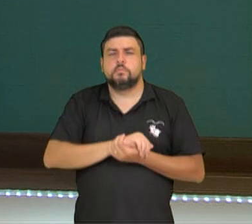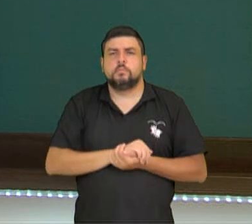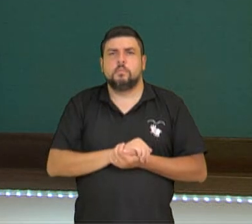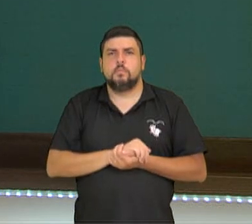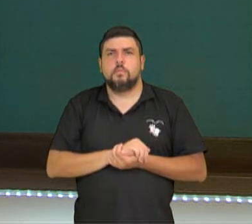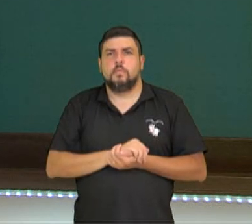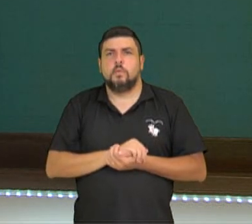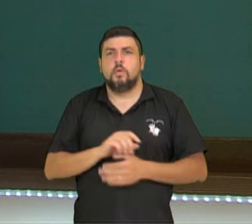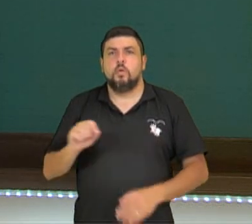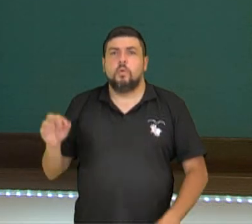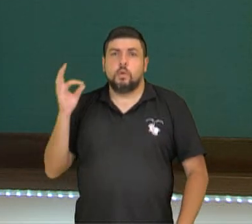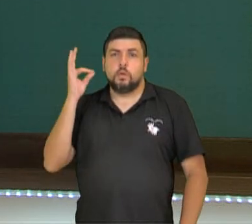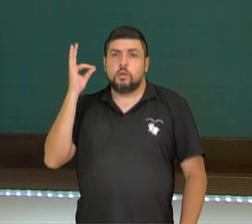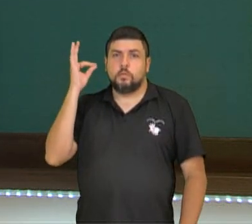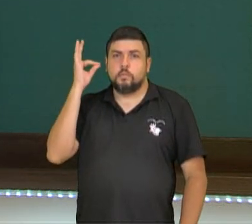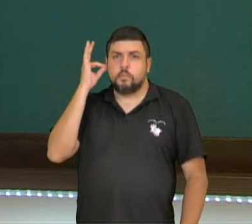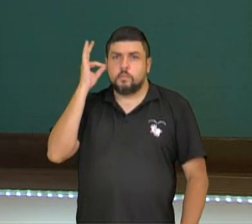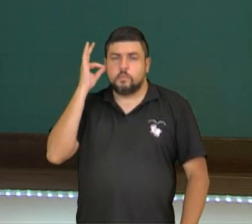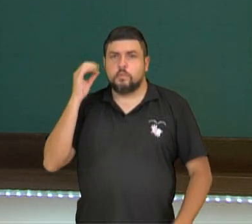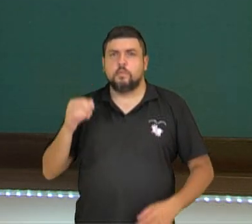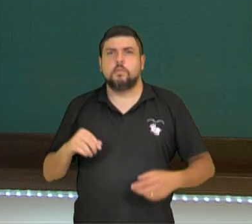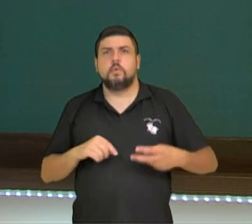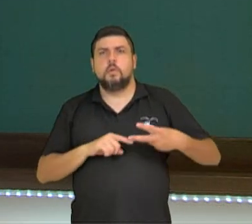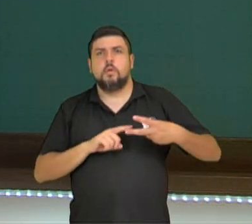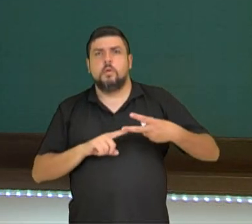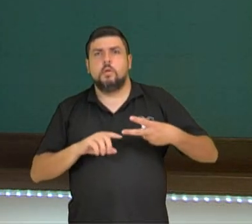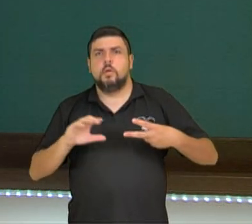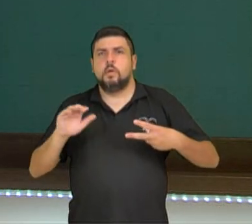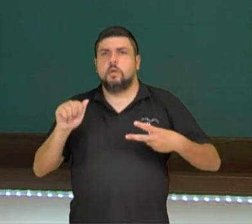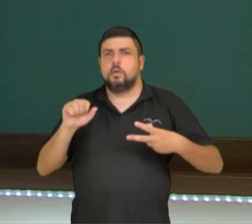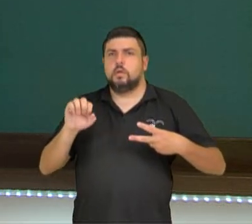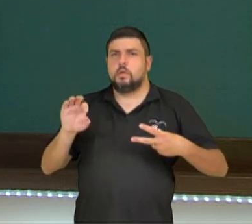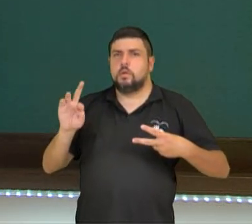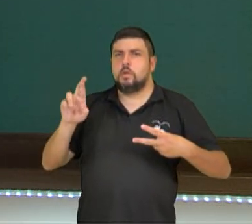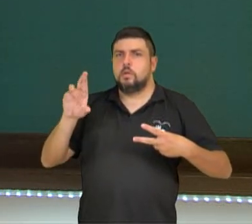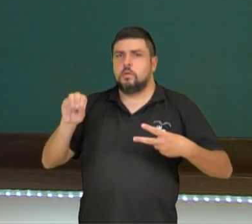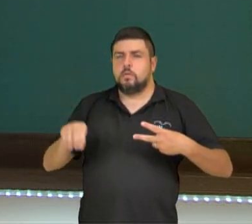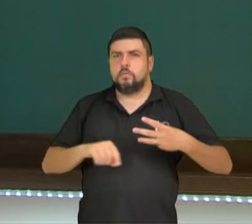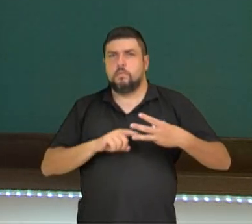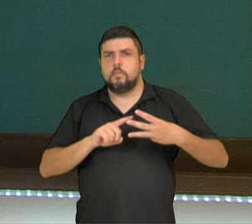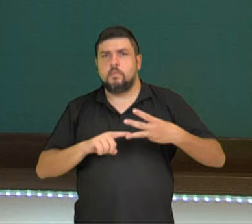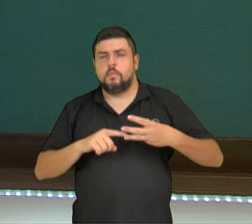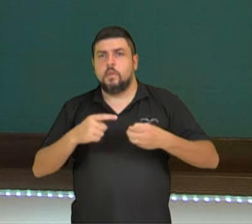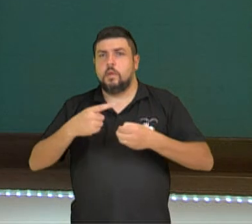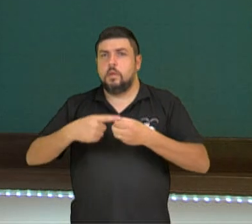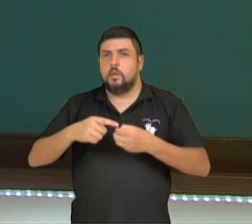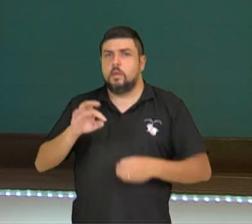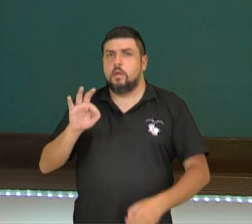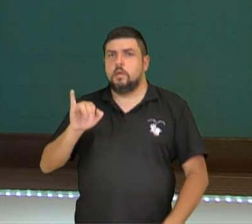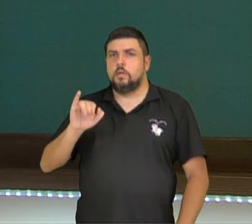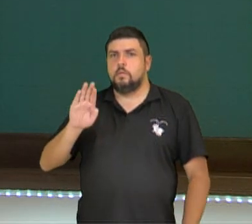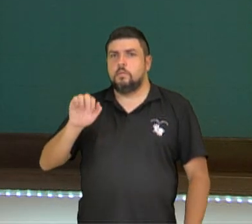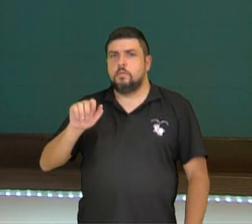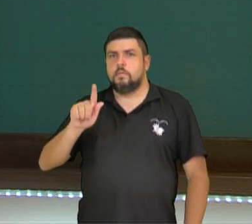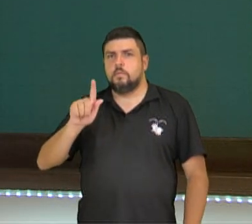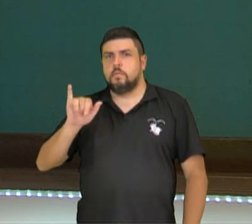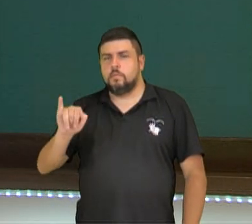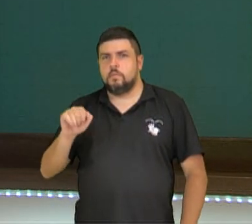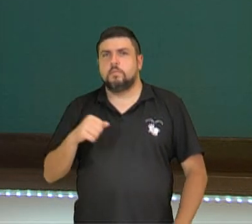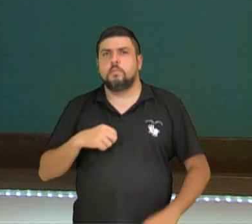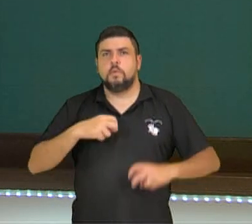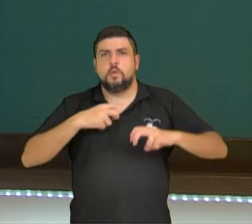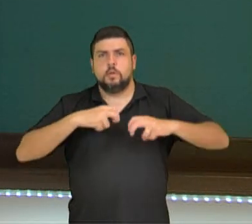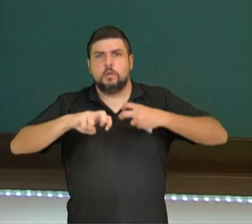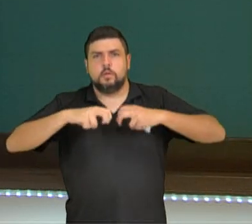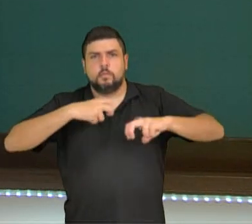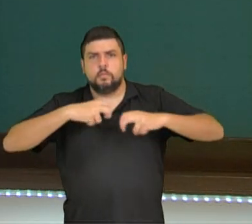por Ponta Grossa, aí depois nós vamos ter Castro, a cidade de Tibagi, que recebe o mesmo nome do rio, Telêmaco,